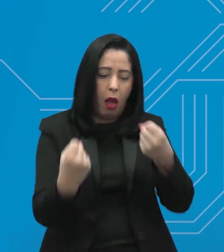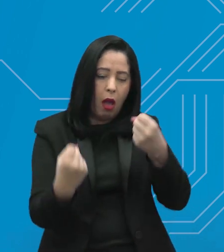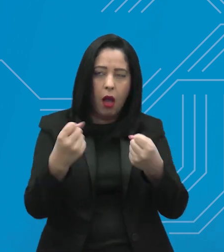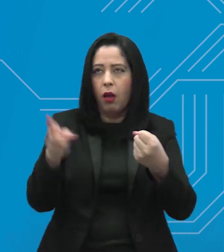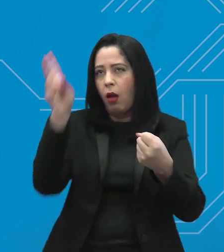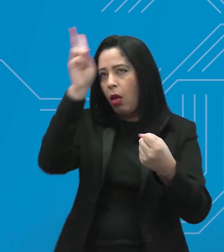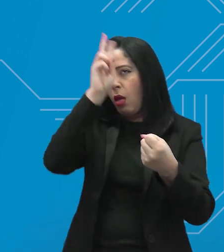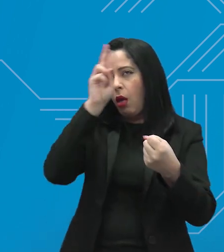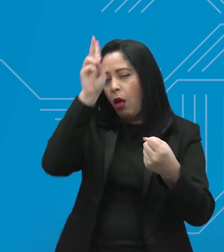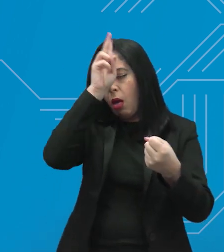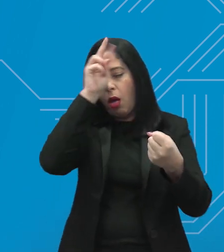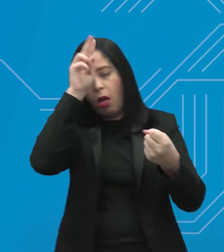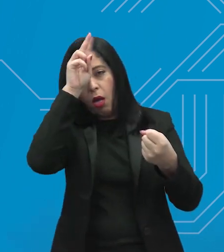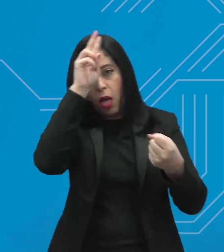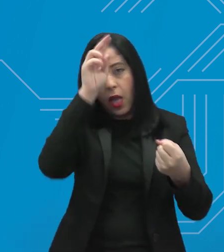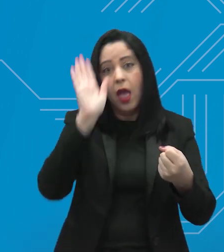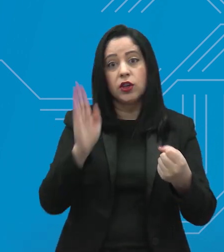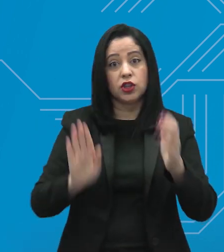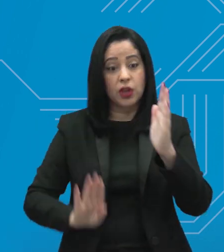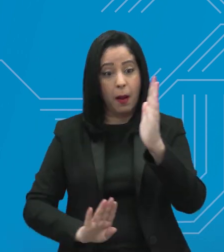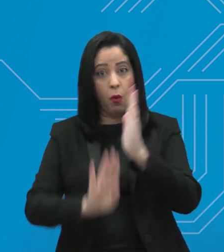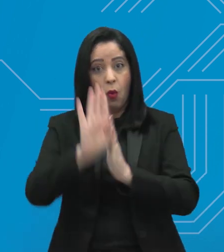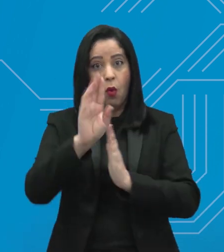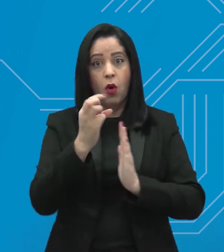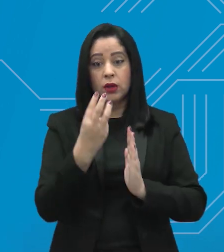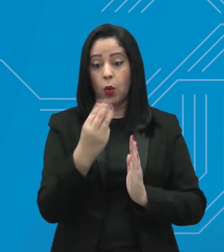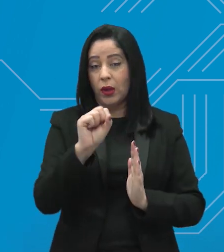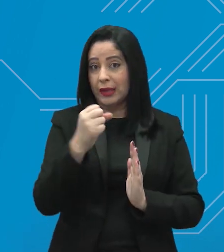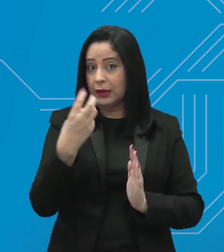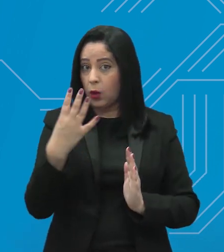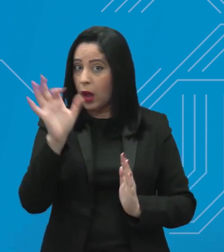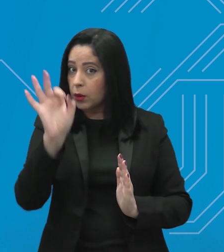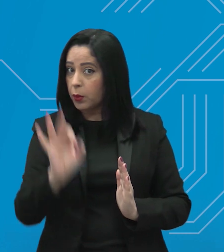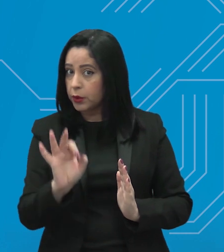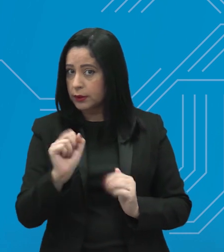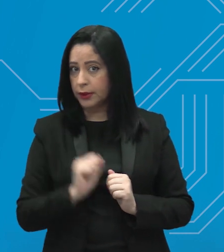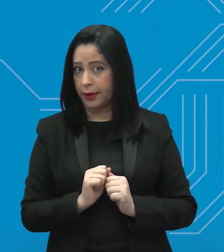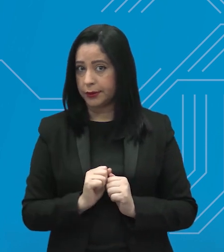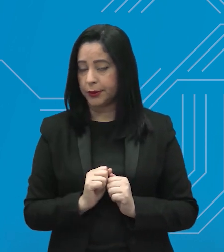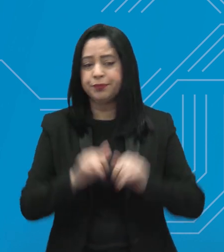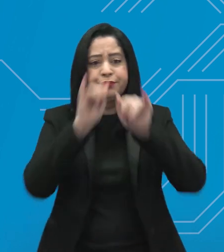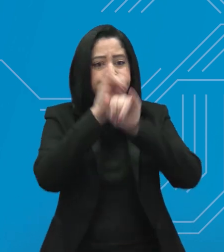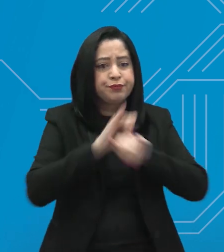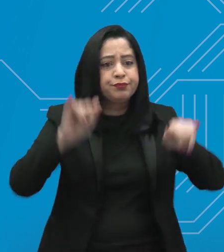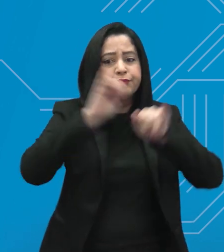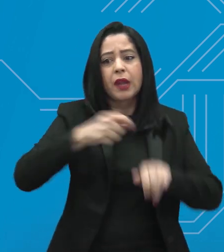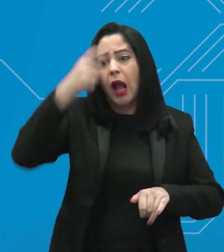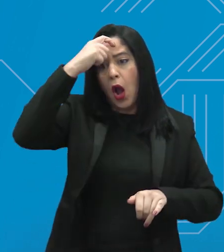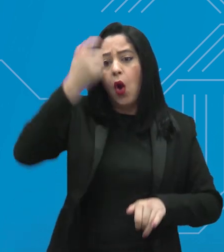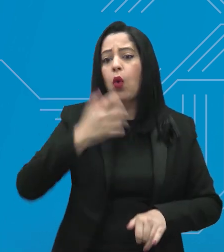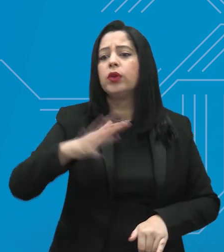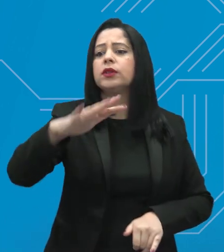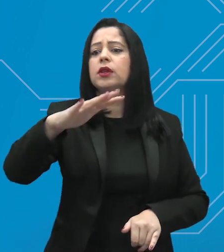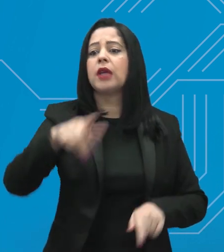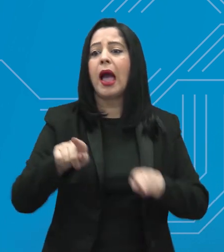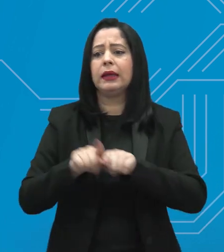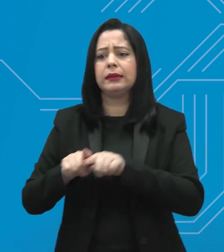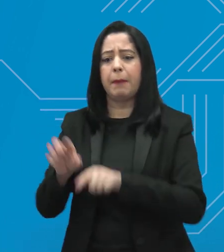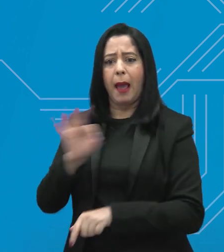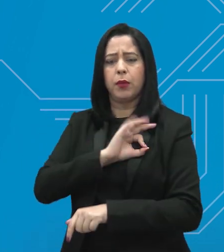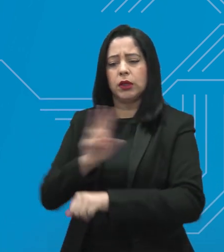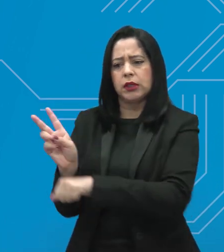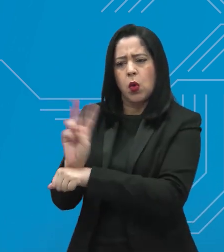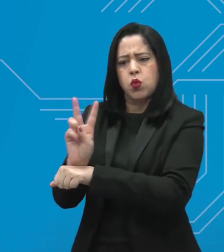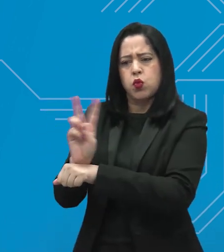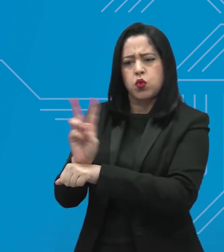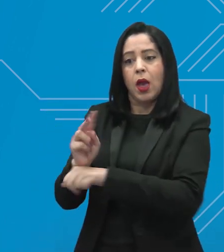dirigindo embriagados cresceu quase 84% no estado de São Paulo. Campanhas de conscientização e aumento